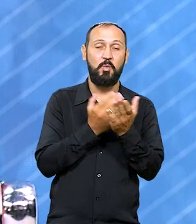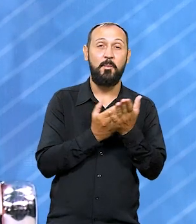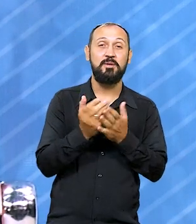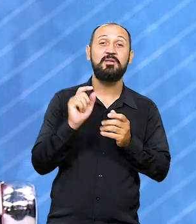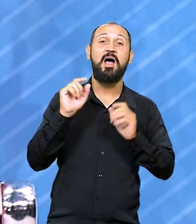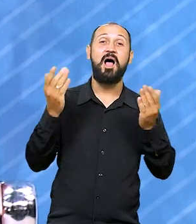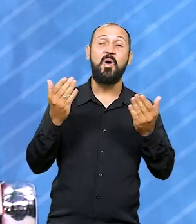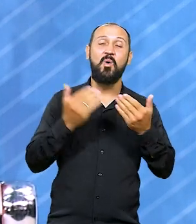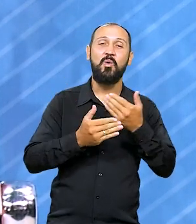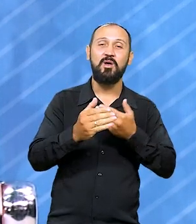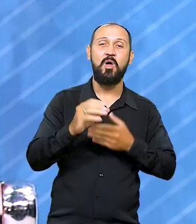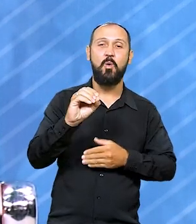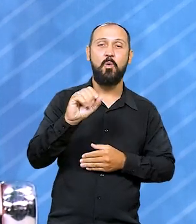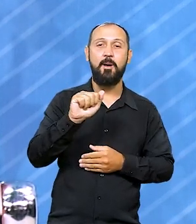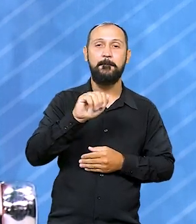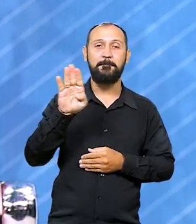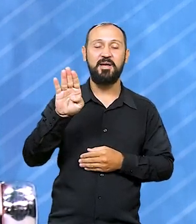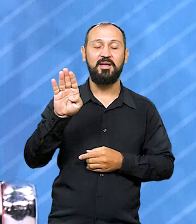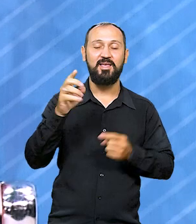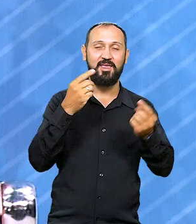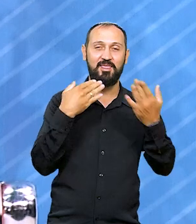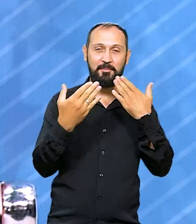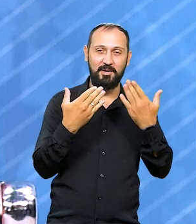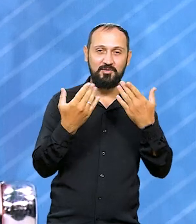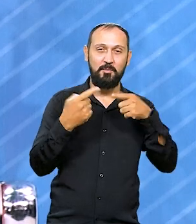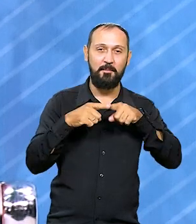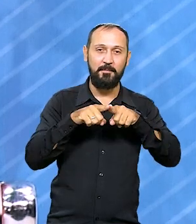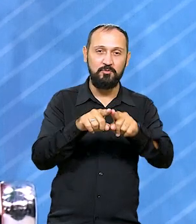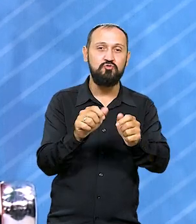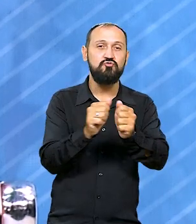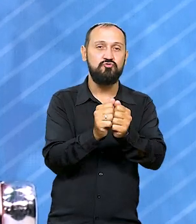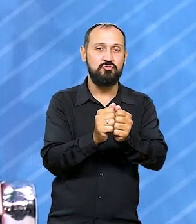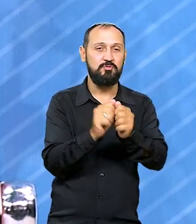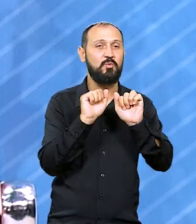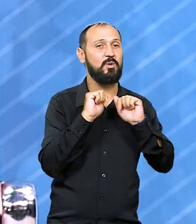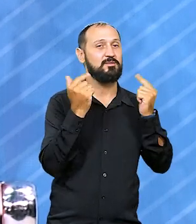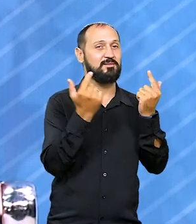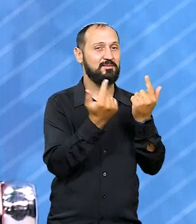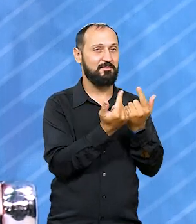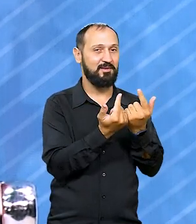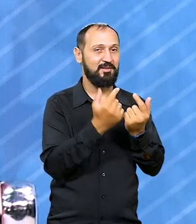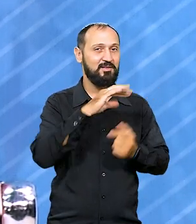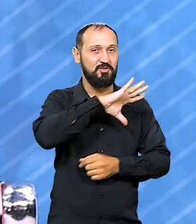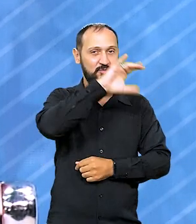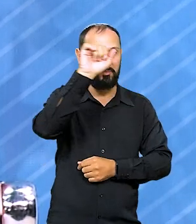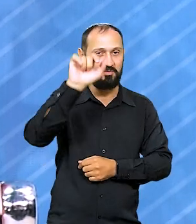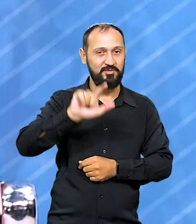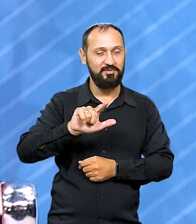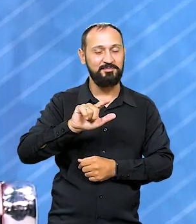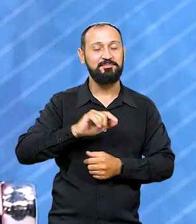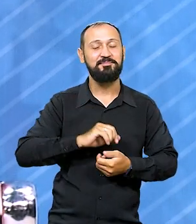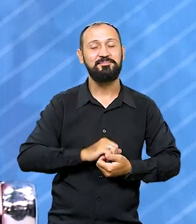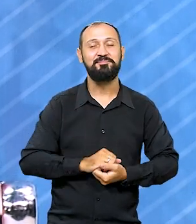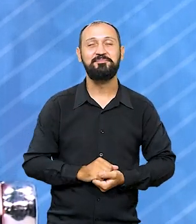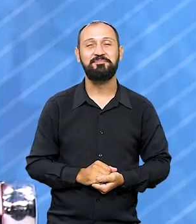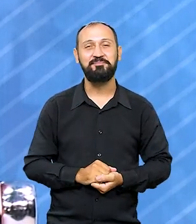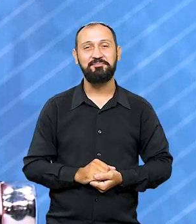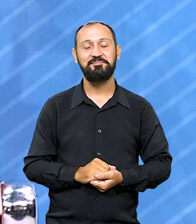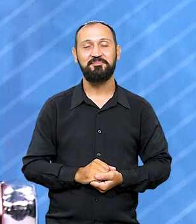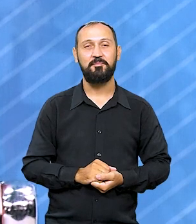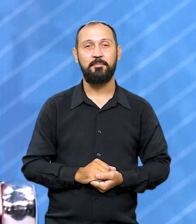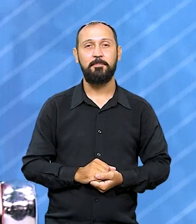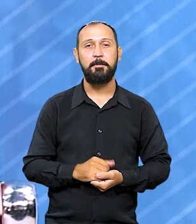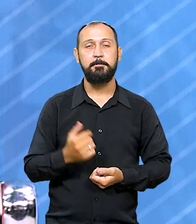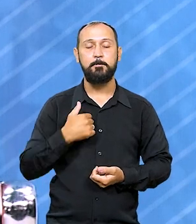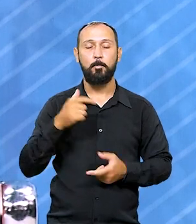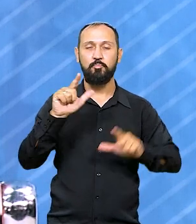Olá! Começa agora mais um programa OAB em Debate, uma parceria com a Assembleia Legislativa do Estado de Mato